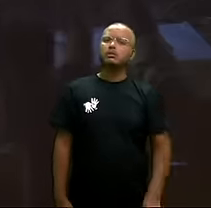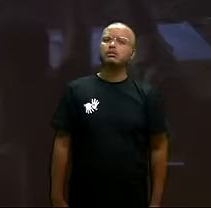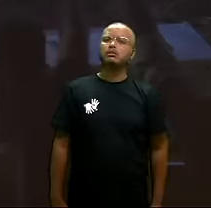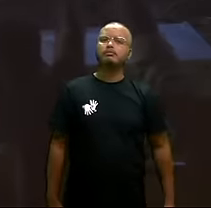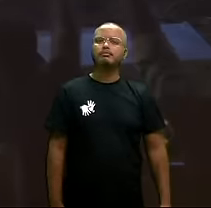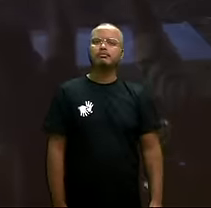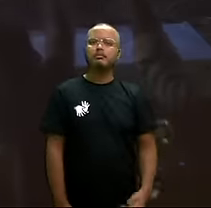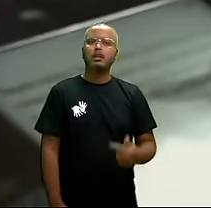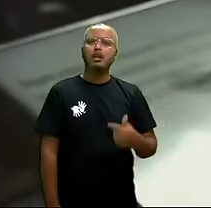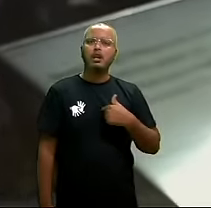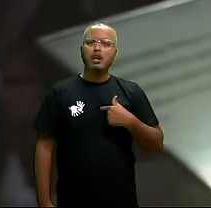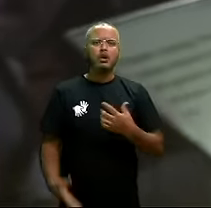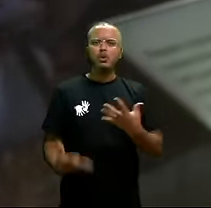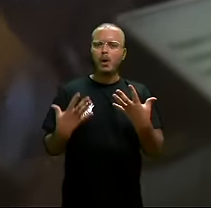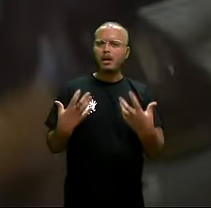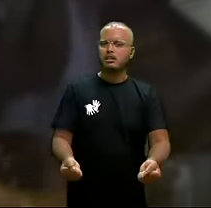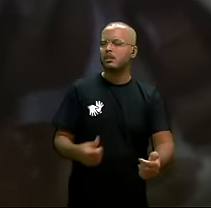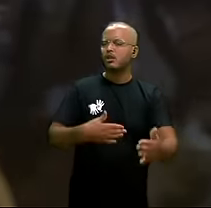a uma vida qualquer.